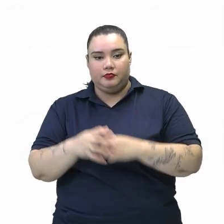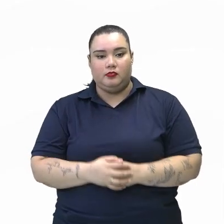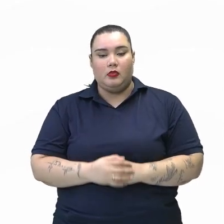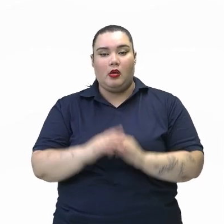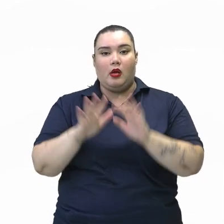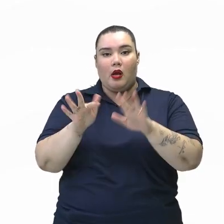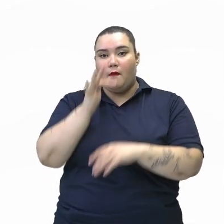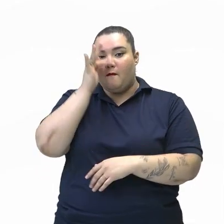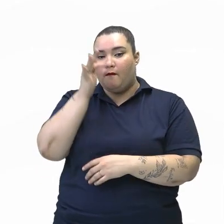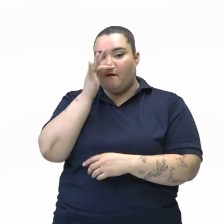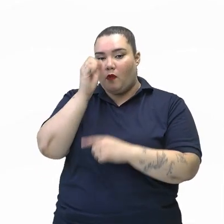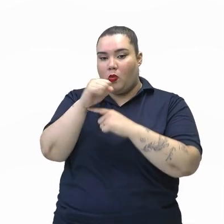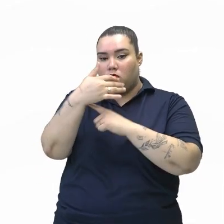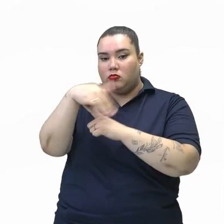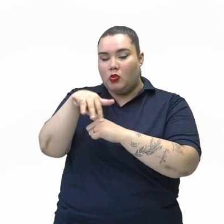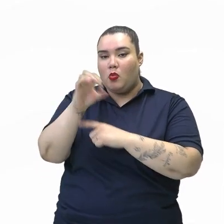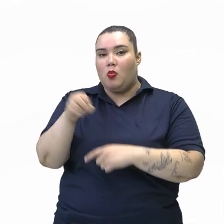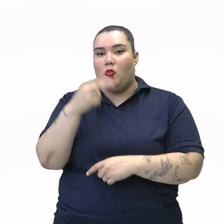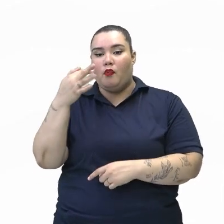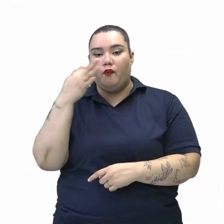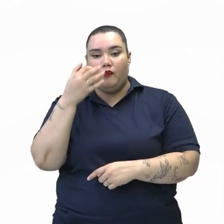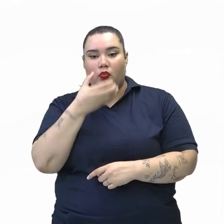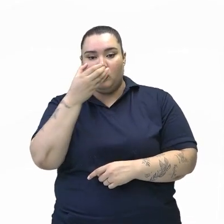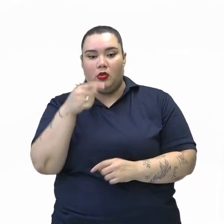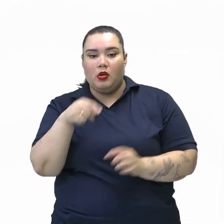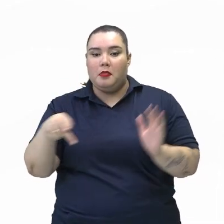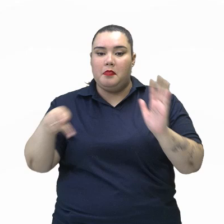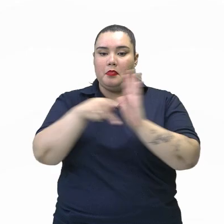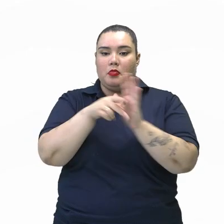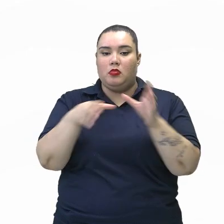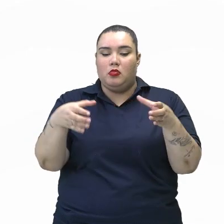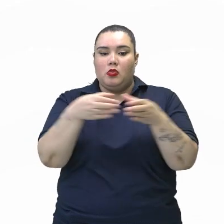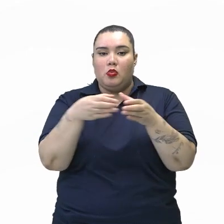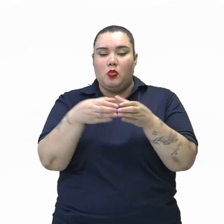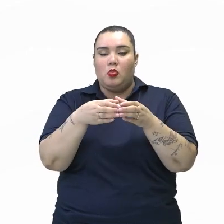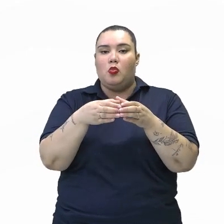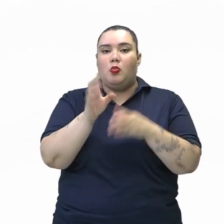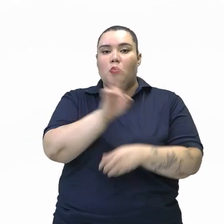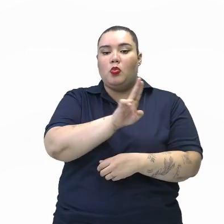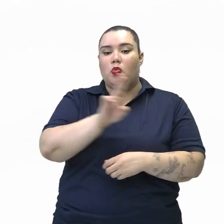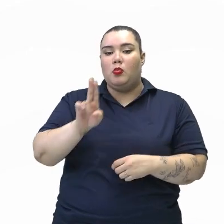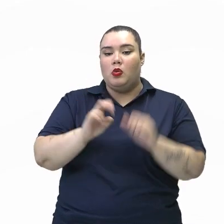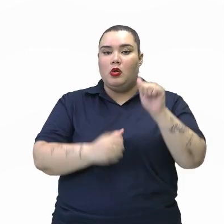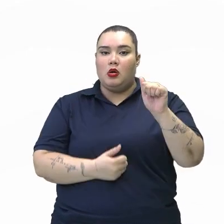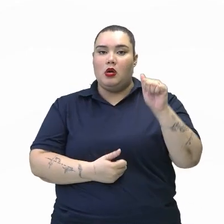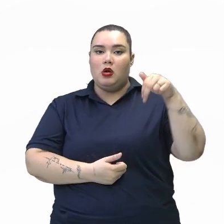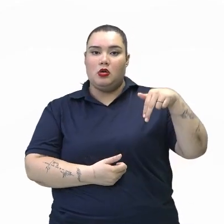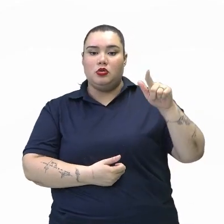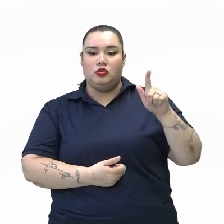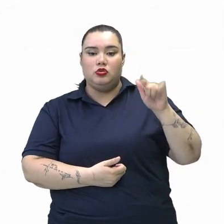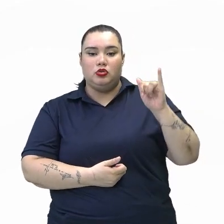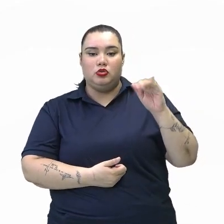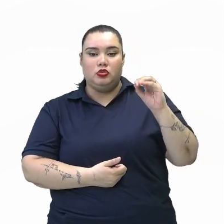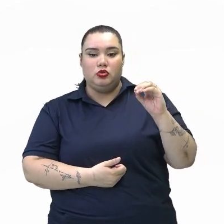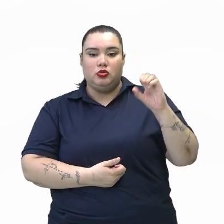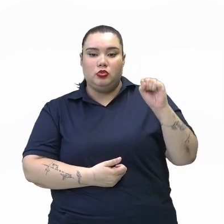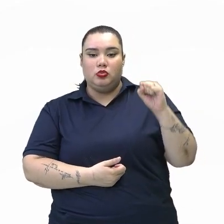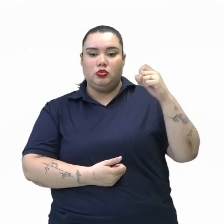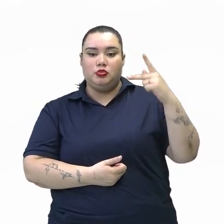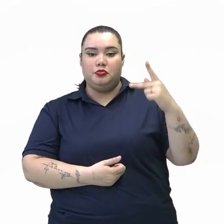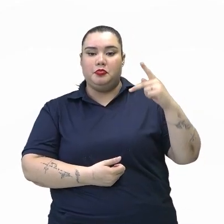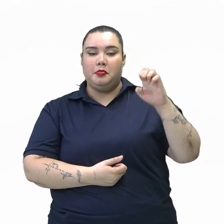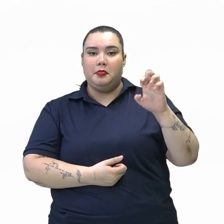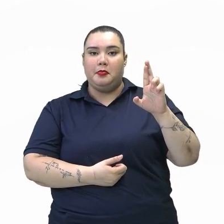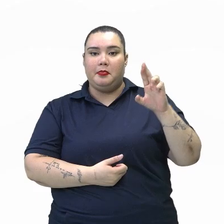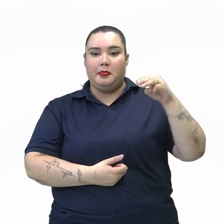e frutos, elas são exclusivamente das plantas conhecidas como angiospermas. Nesse caso,